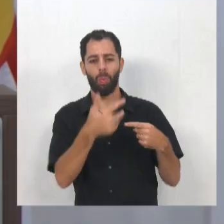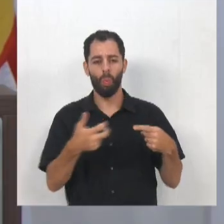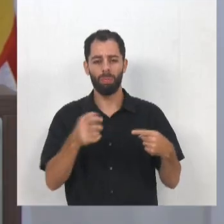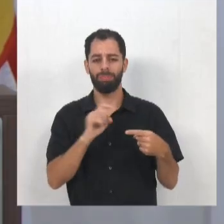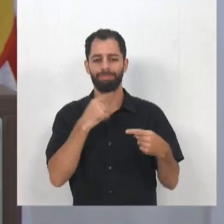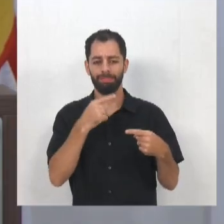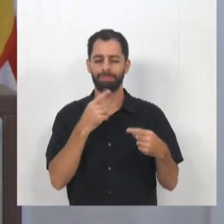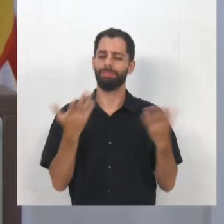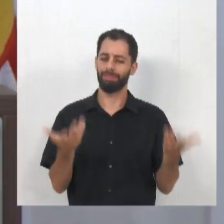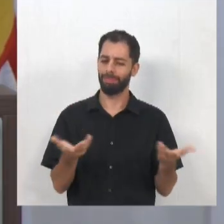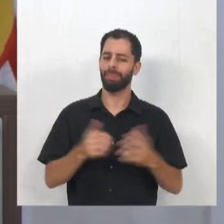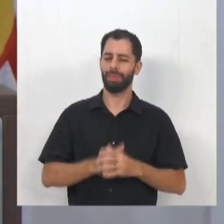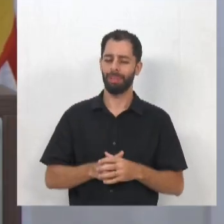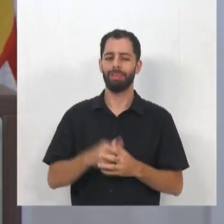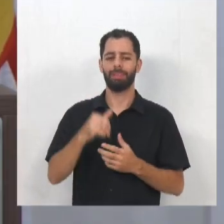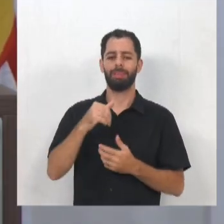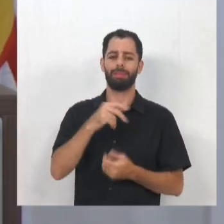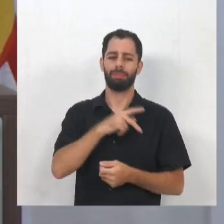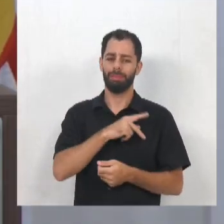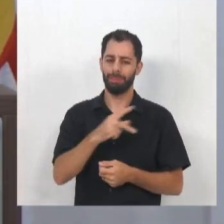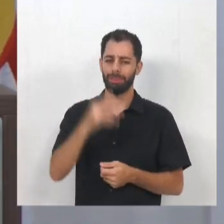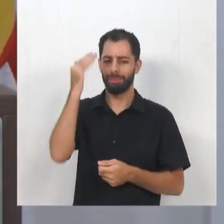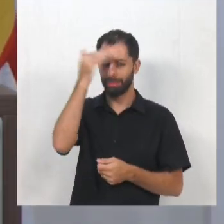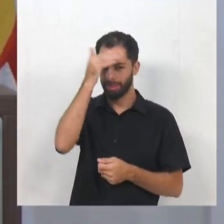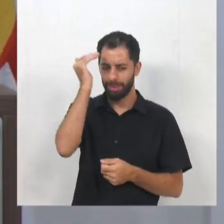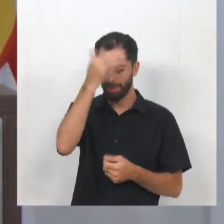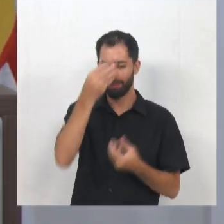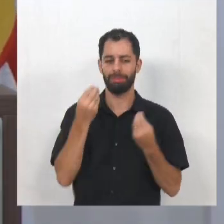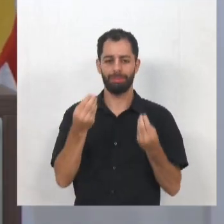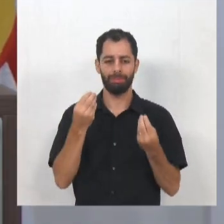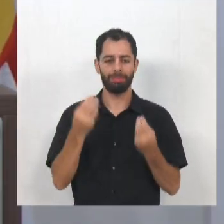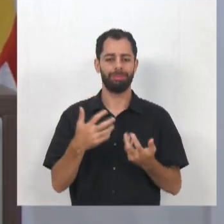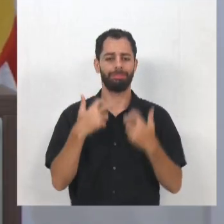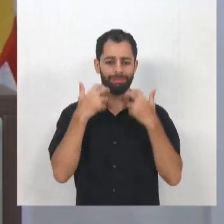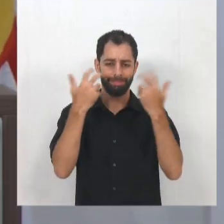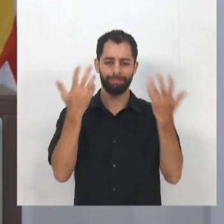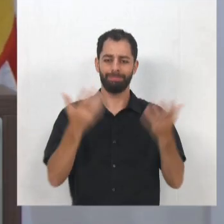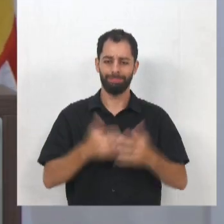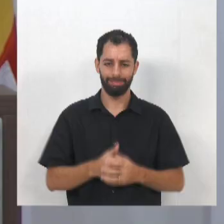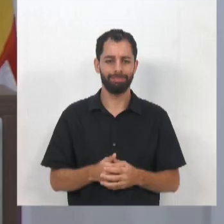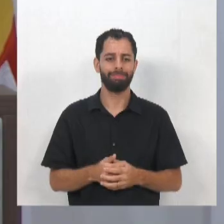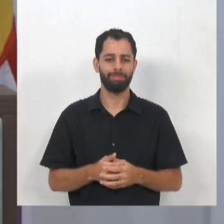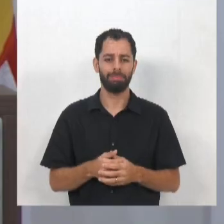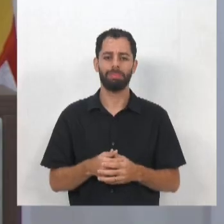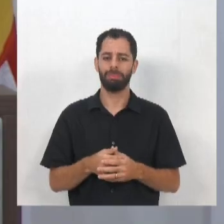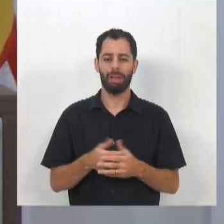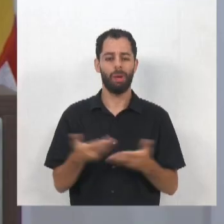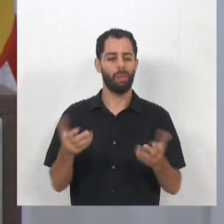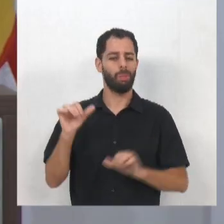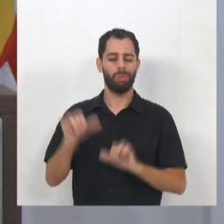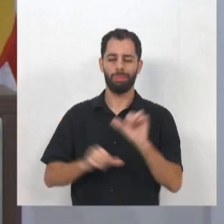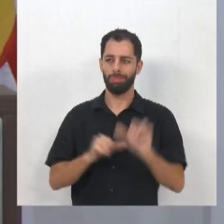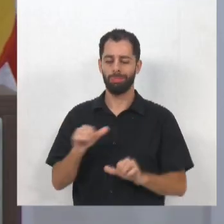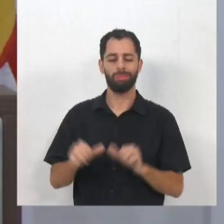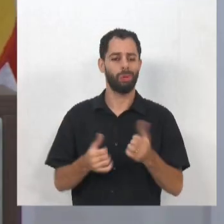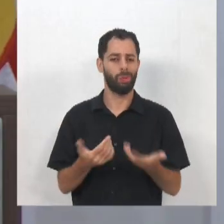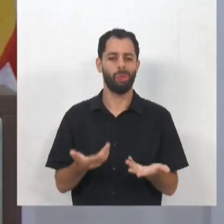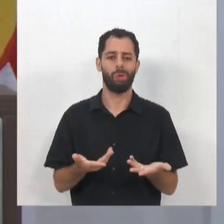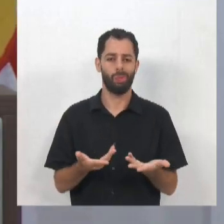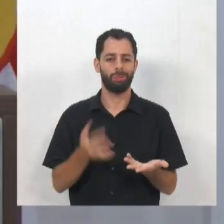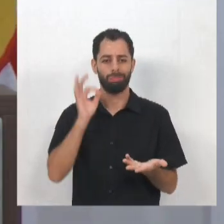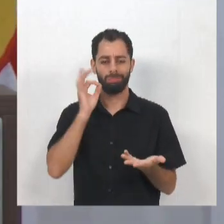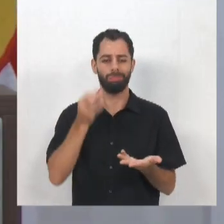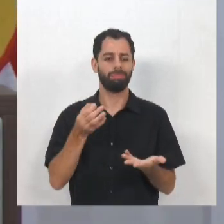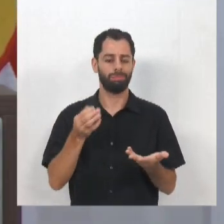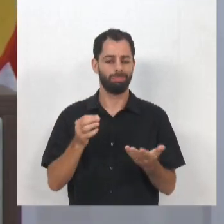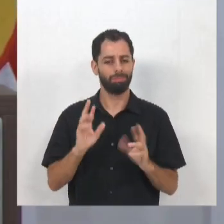para esse prefeito, é uma vergonha, como eu disse, está indo, já foi tarde, já devia ter ido faz tempo, né? Porque o cara esperou 7